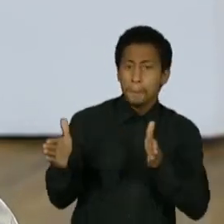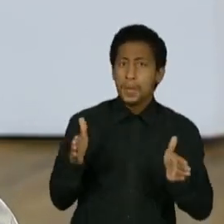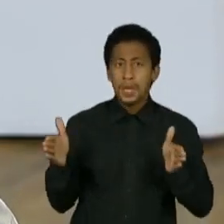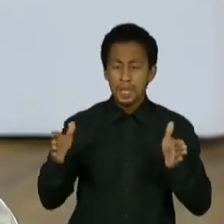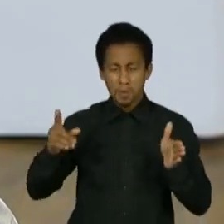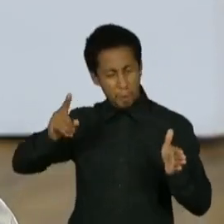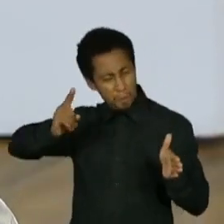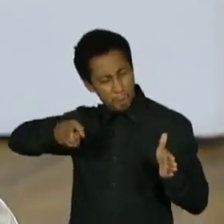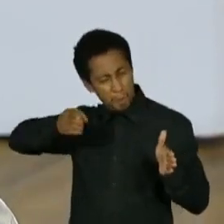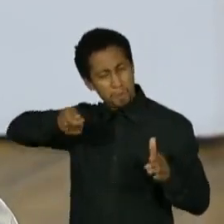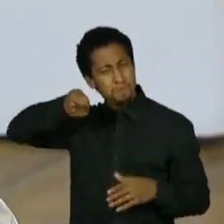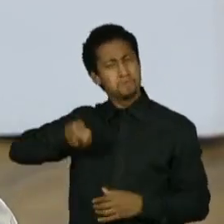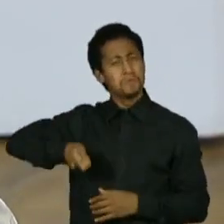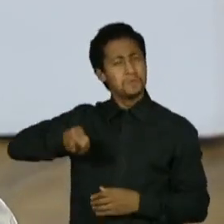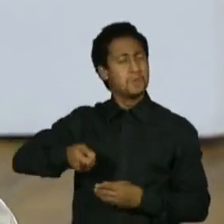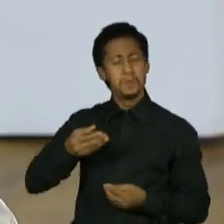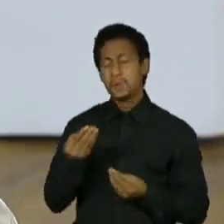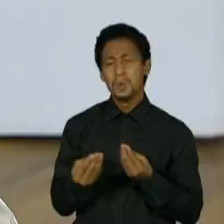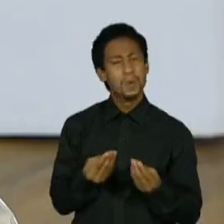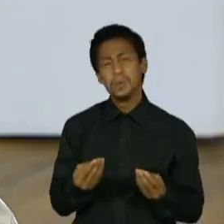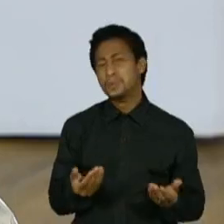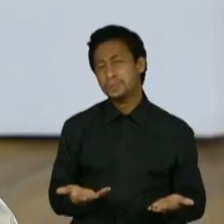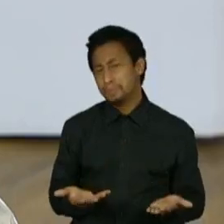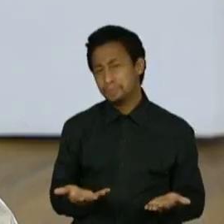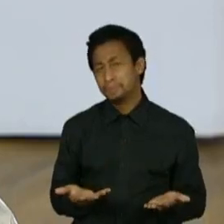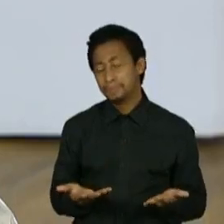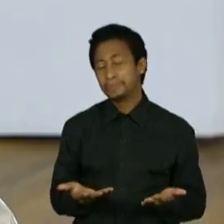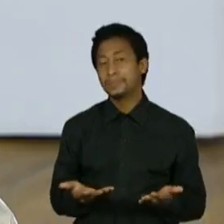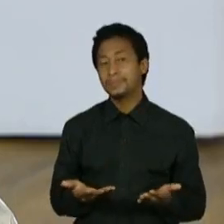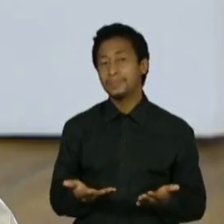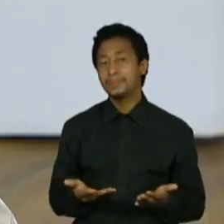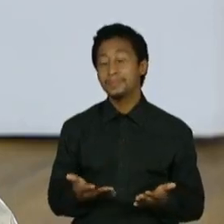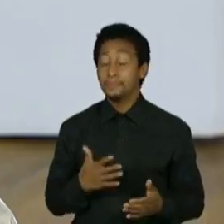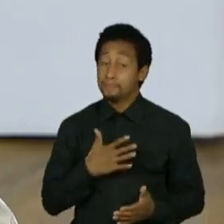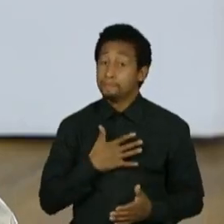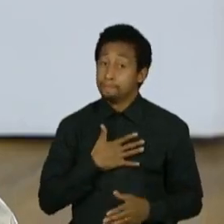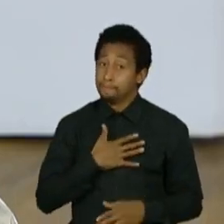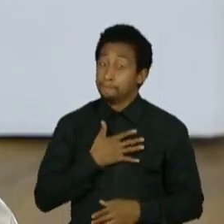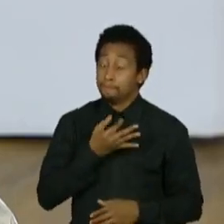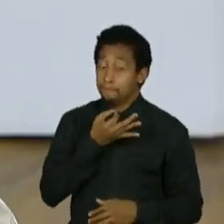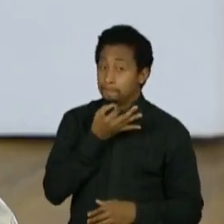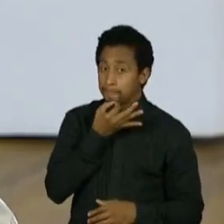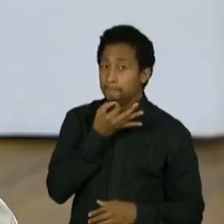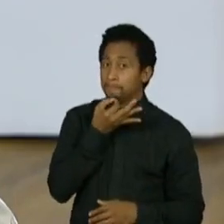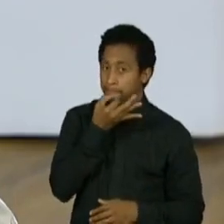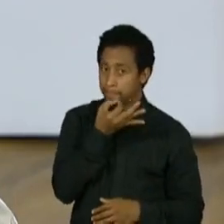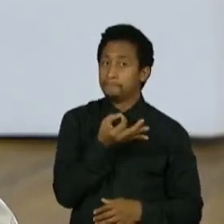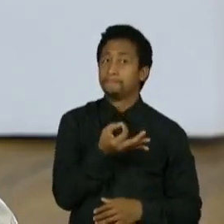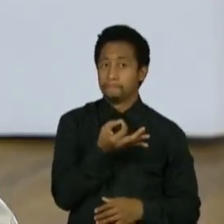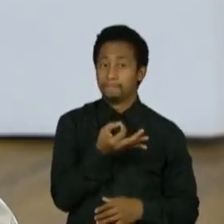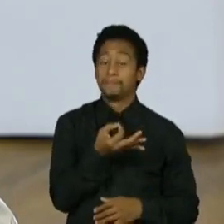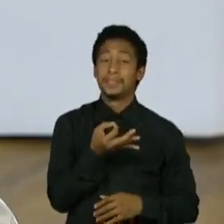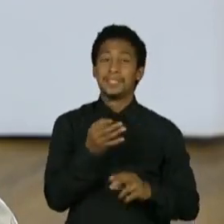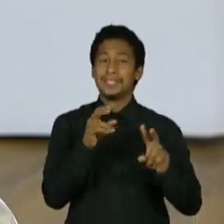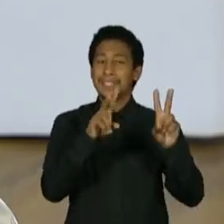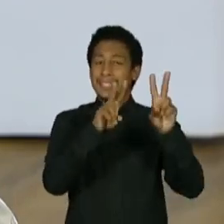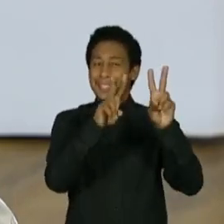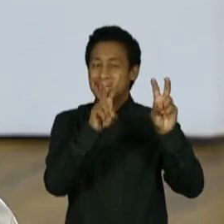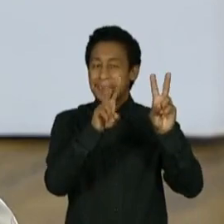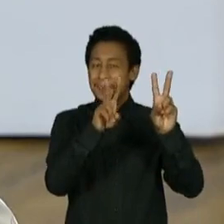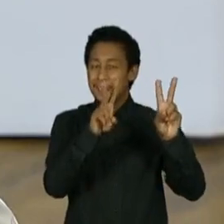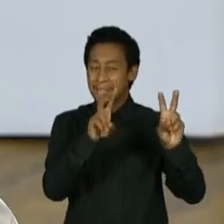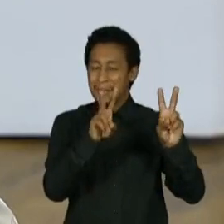populista Então eu acho que existem muitas questões para as quais